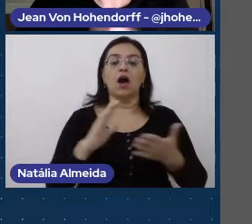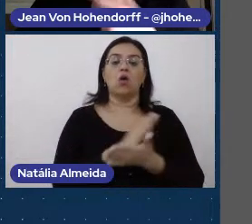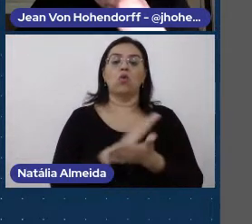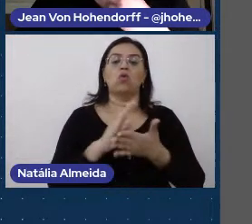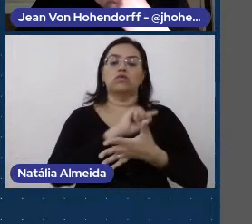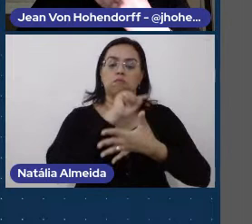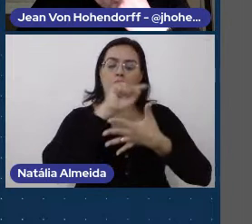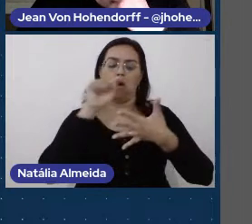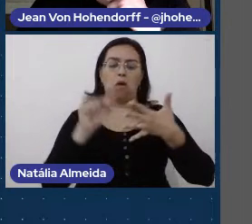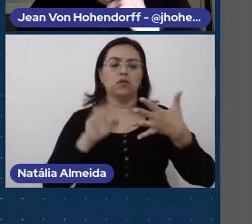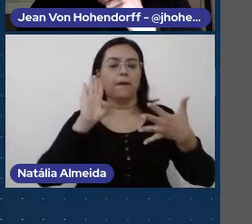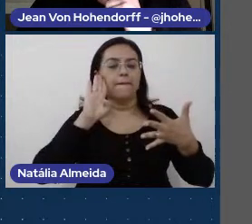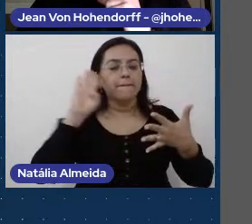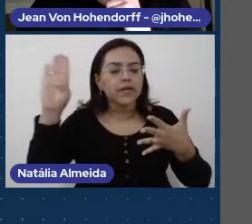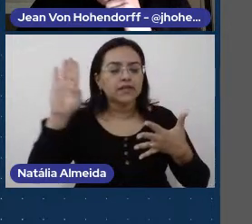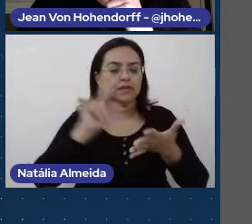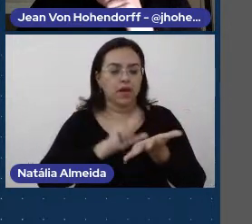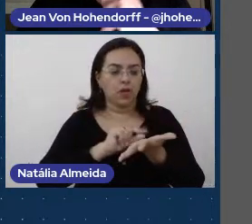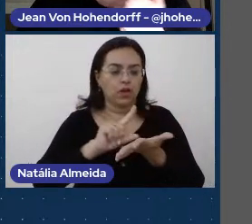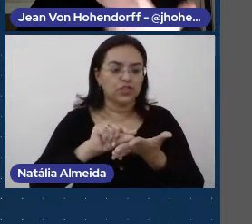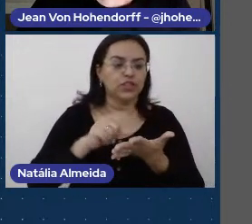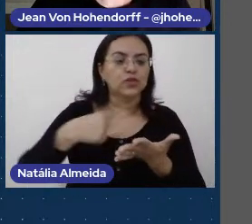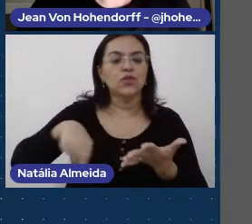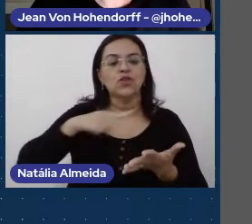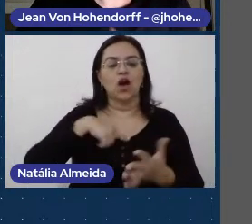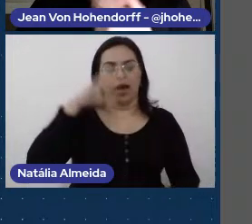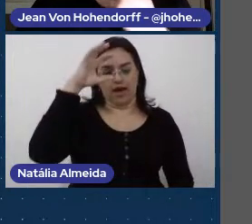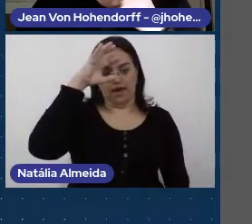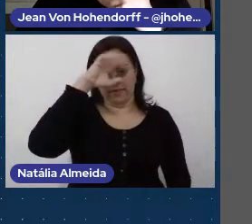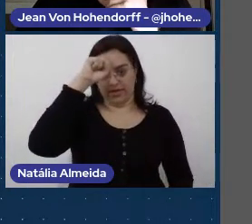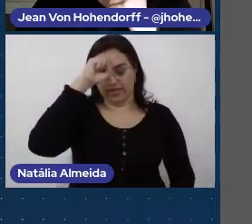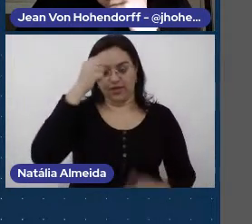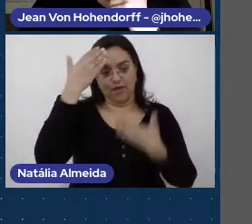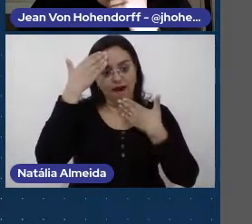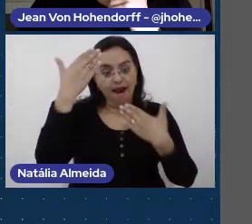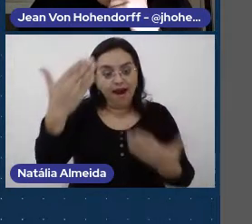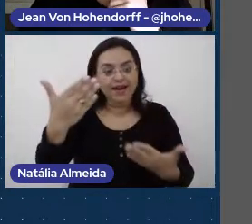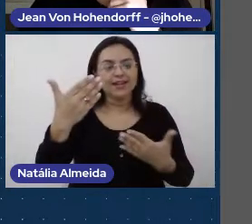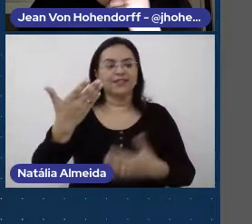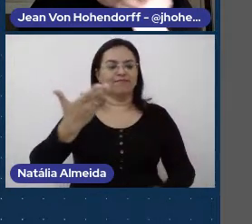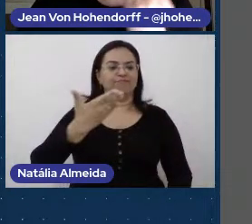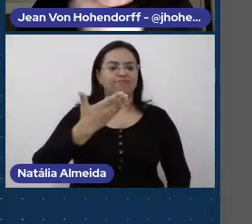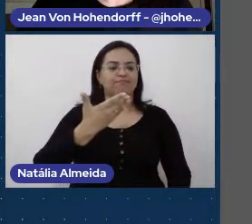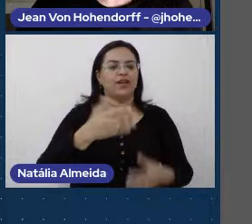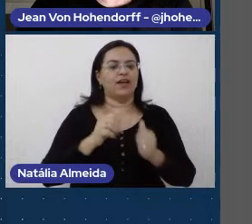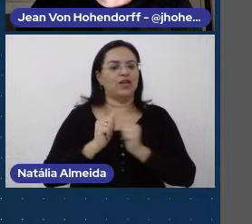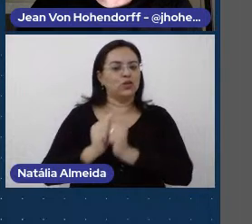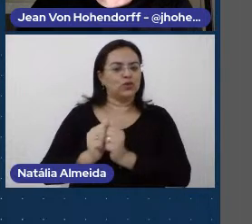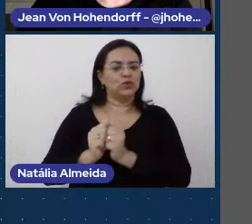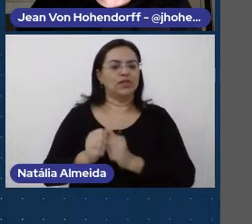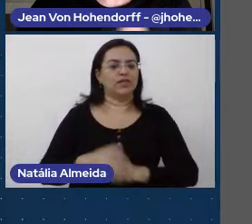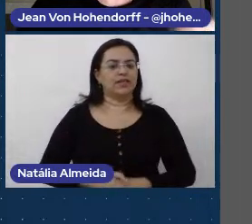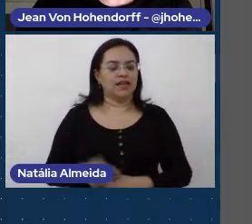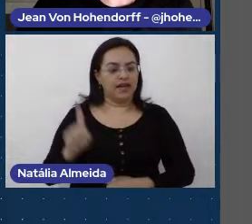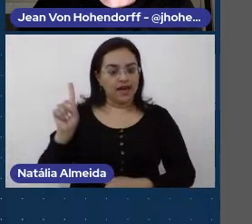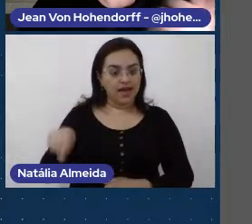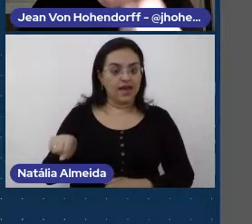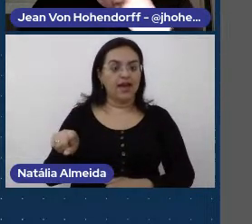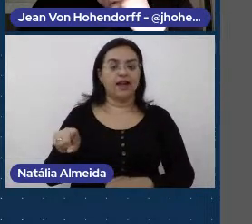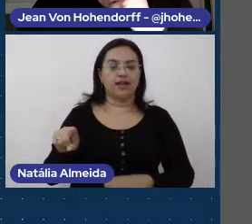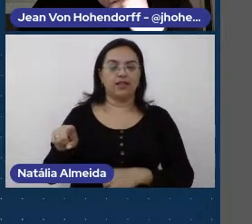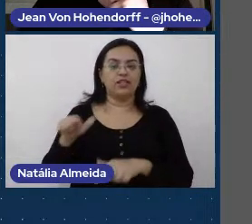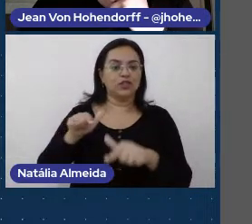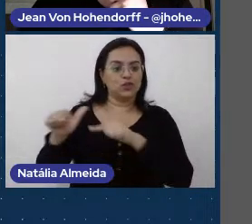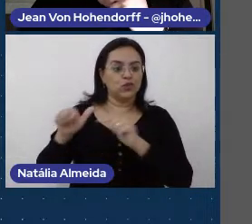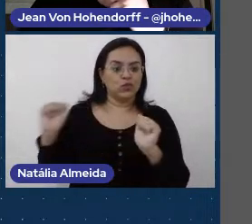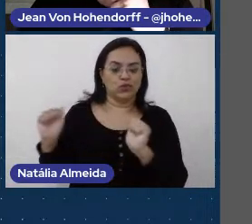do artigo que nós aprendemos e quero agradecer aqui a parceria da minha colega. Era minha colega de instituição aqui, agora ela está